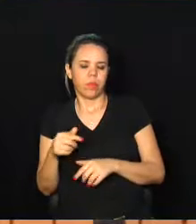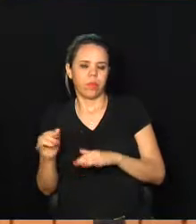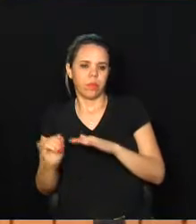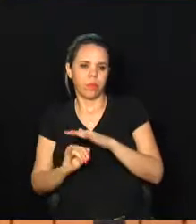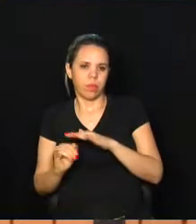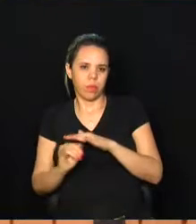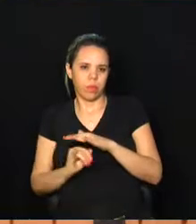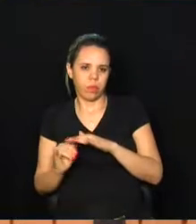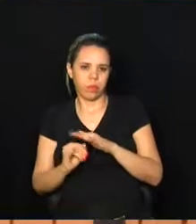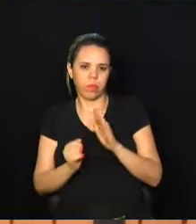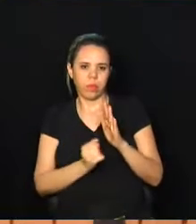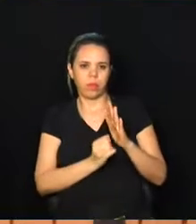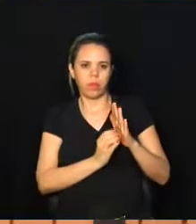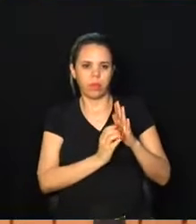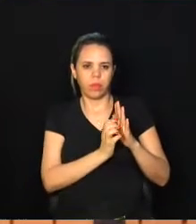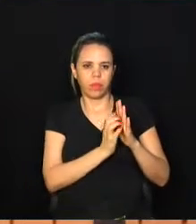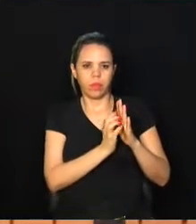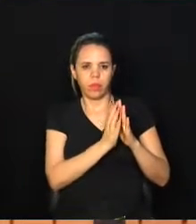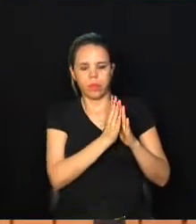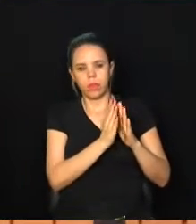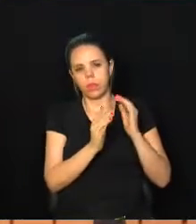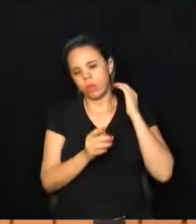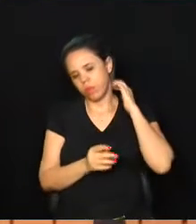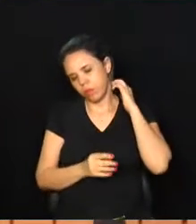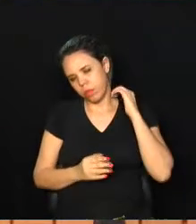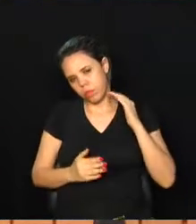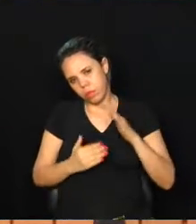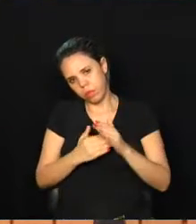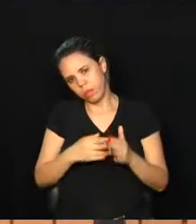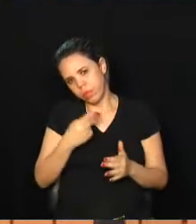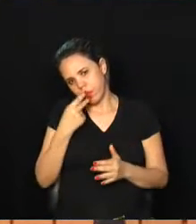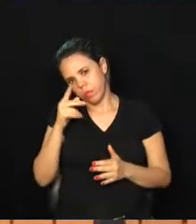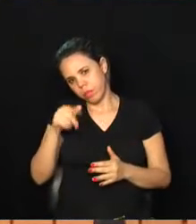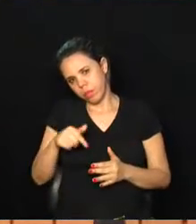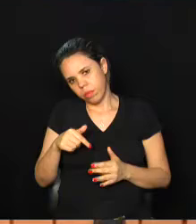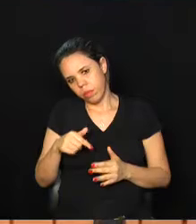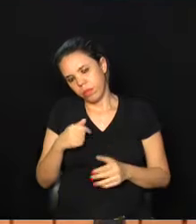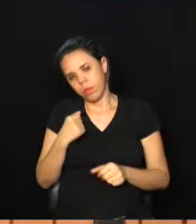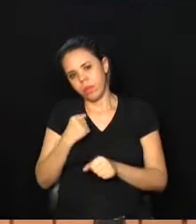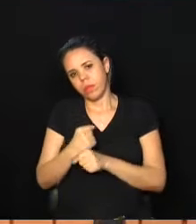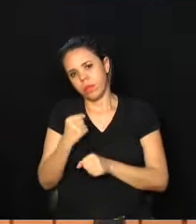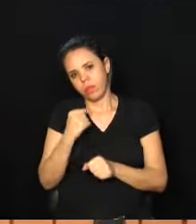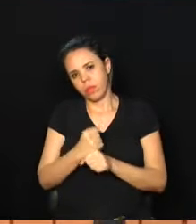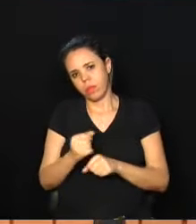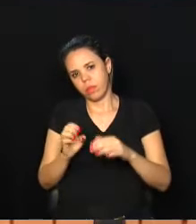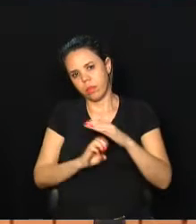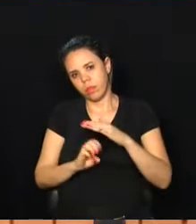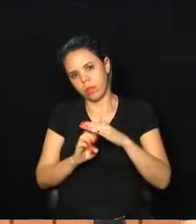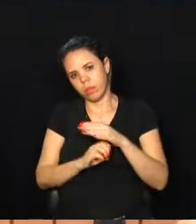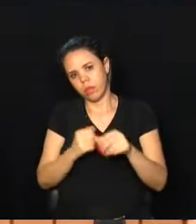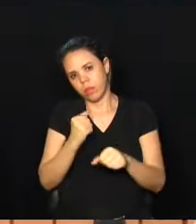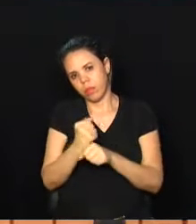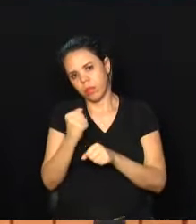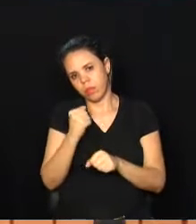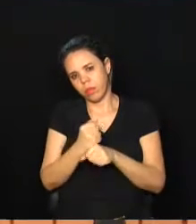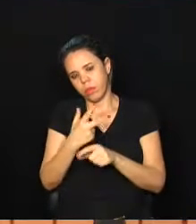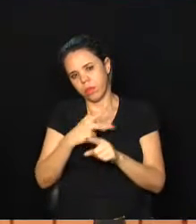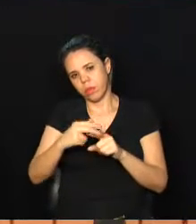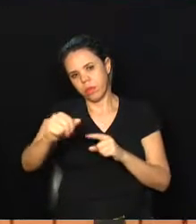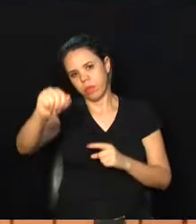a burocracia é uma coisa, eu chamo que as construtoras, elas são os